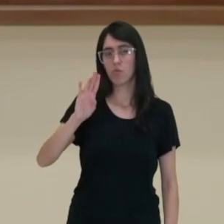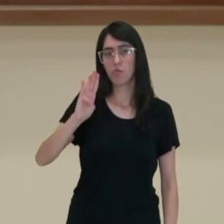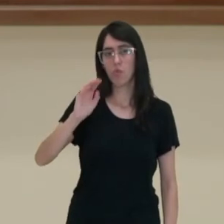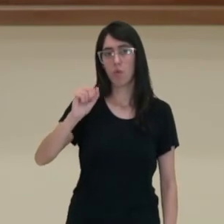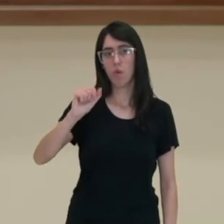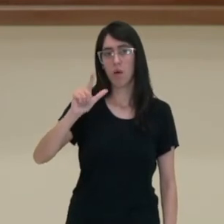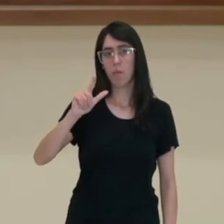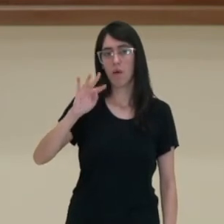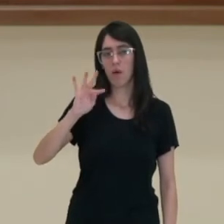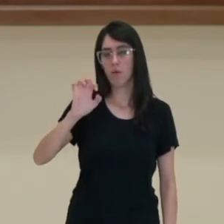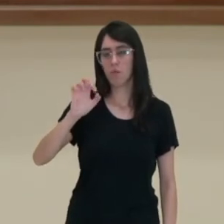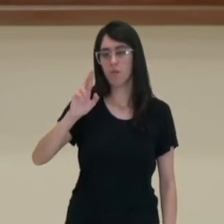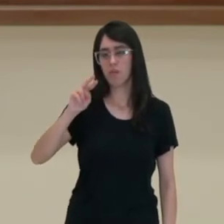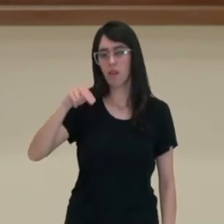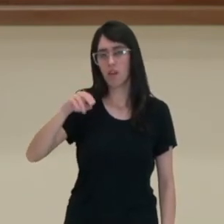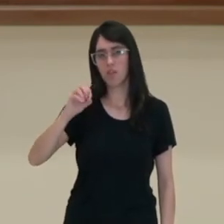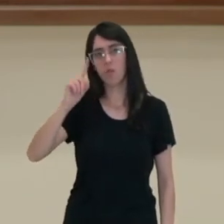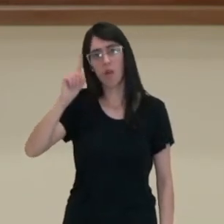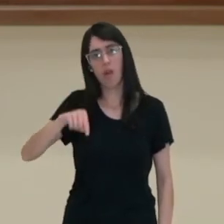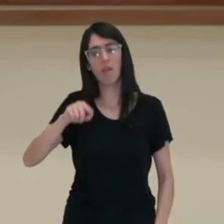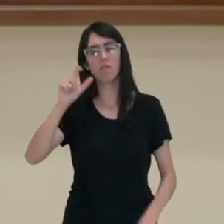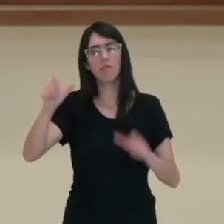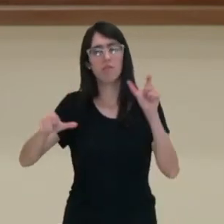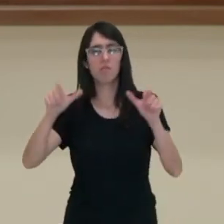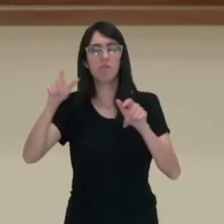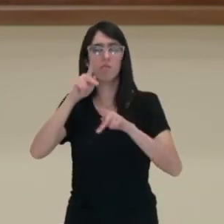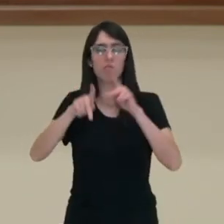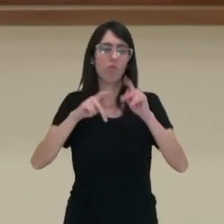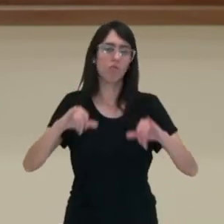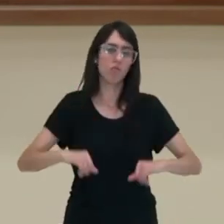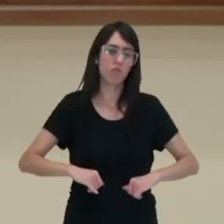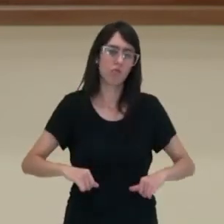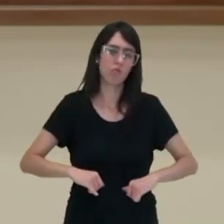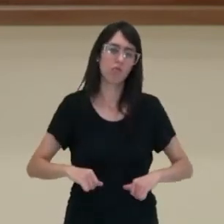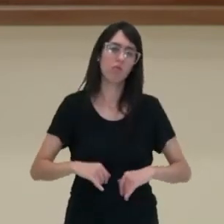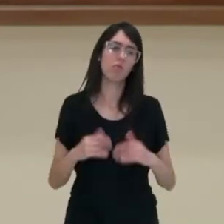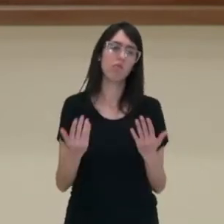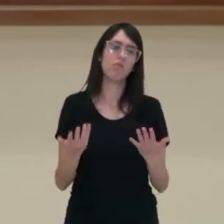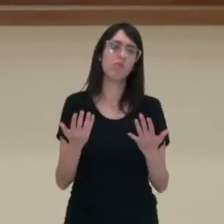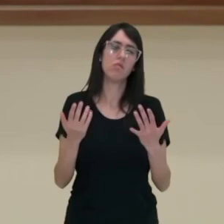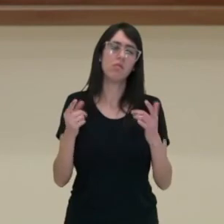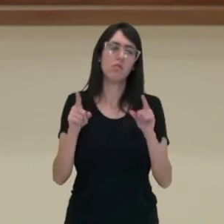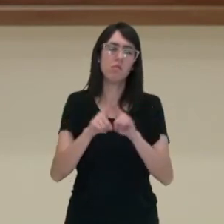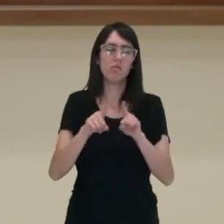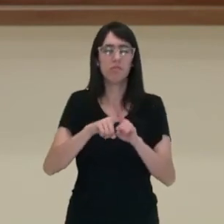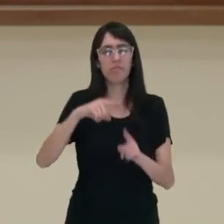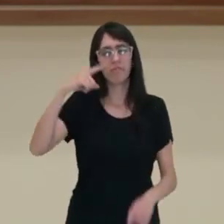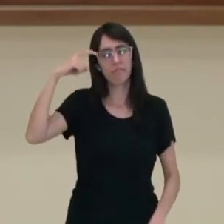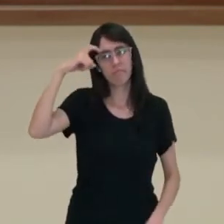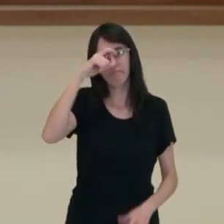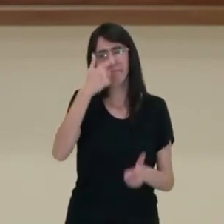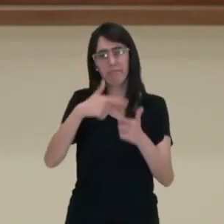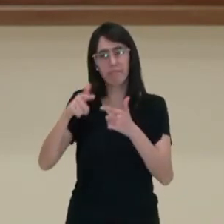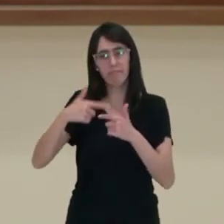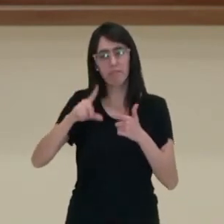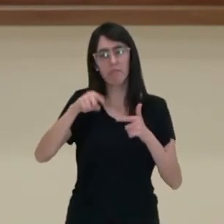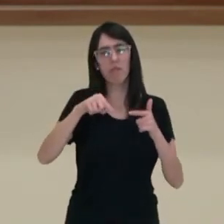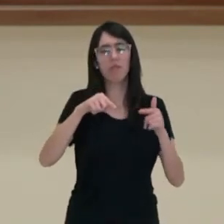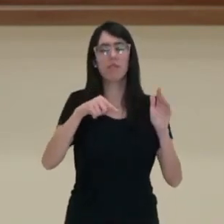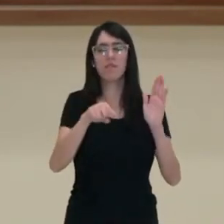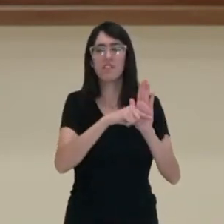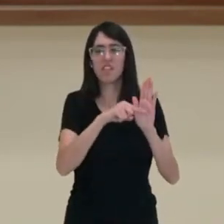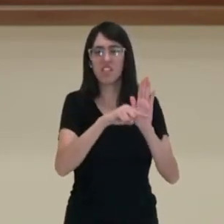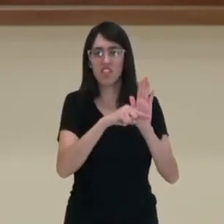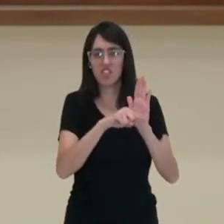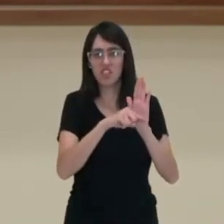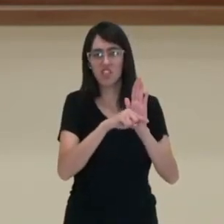está relacionada à marginalização dos pobres, à marginalização do negro, a esses estereótipos negativos também